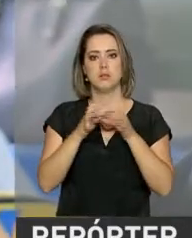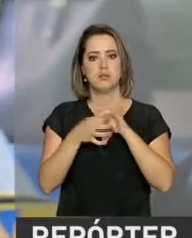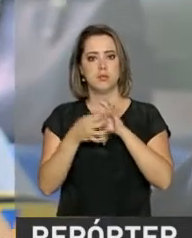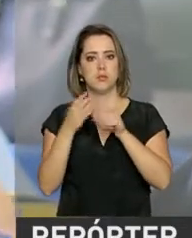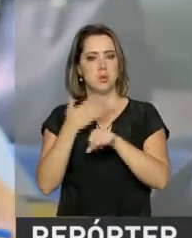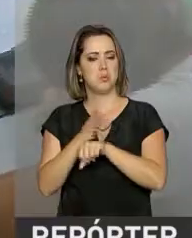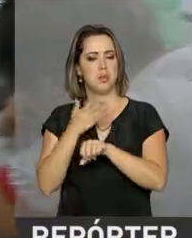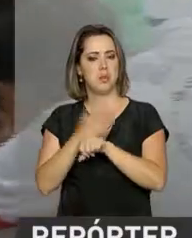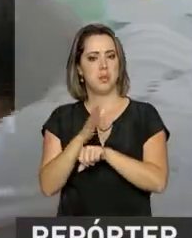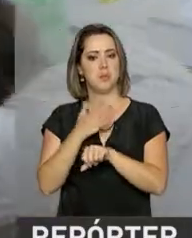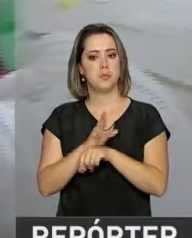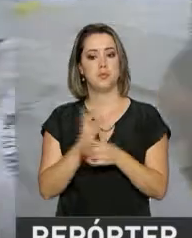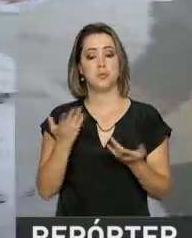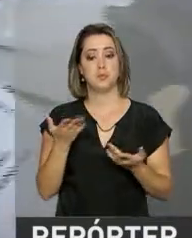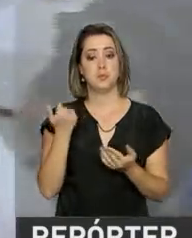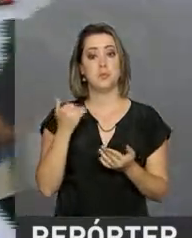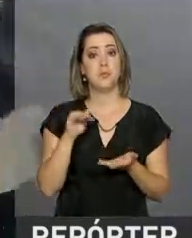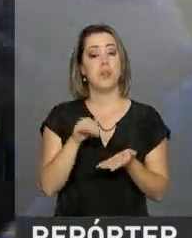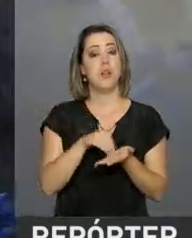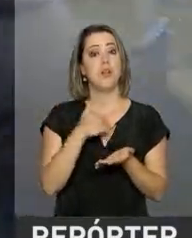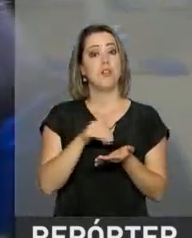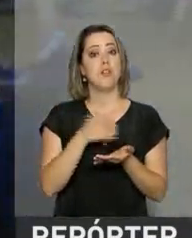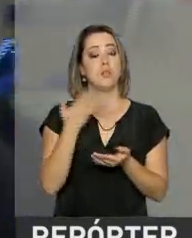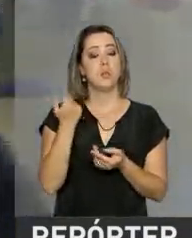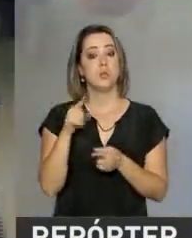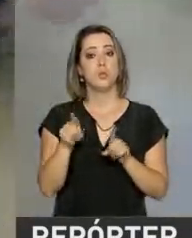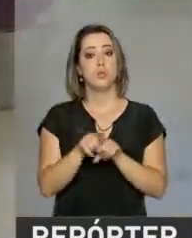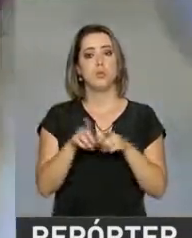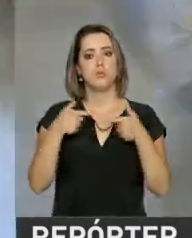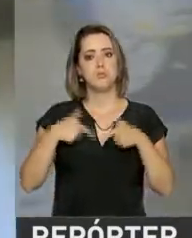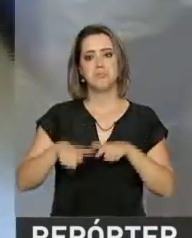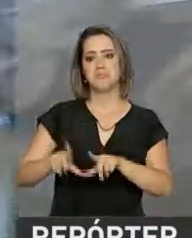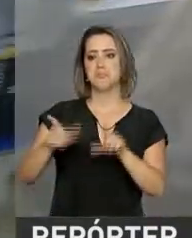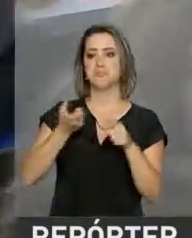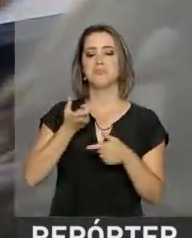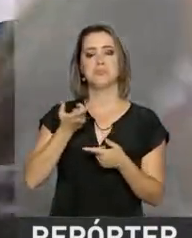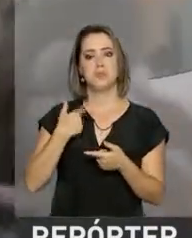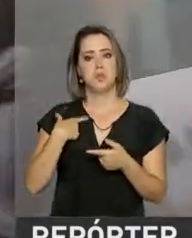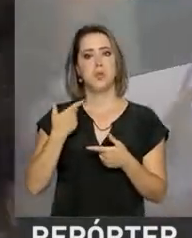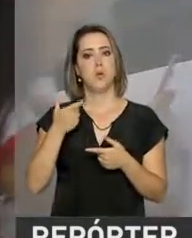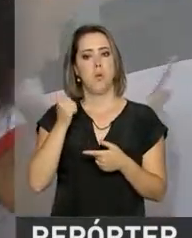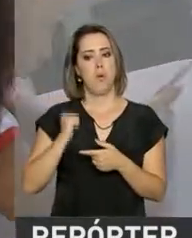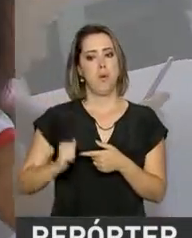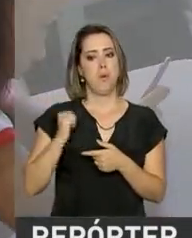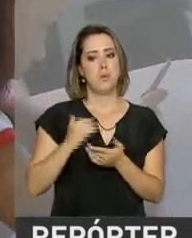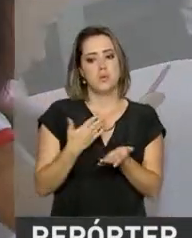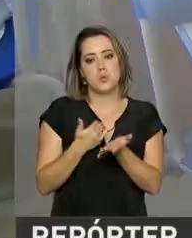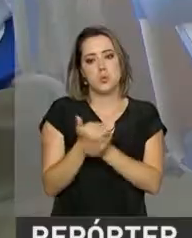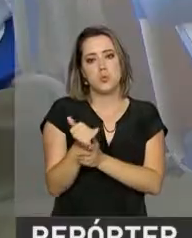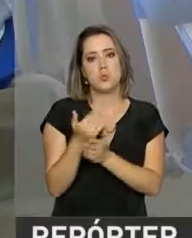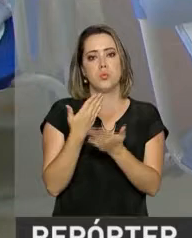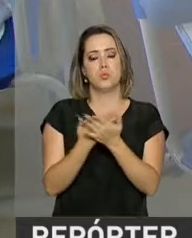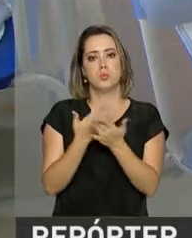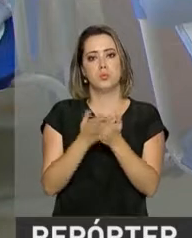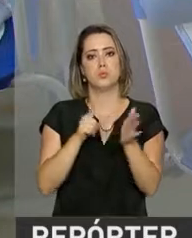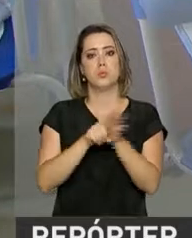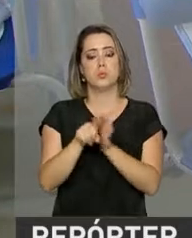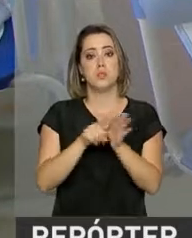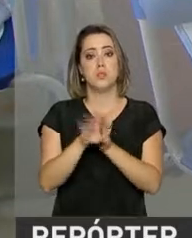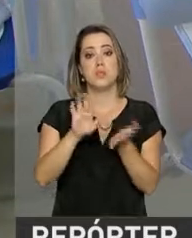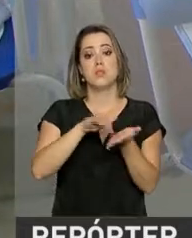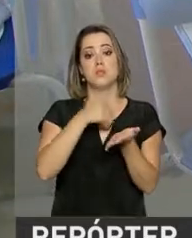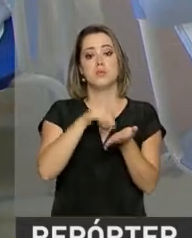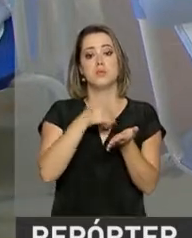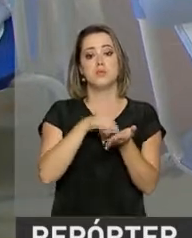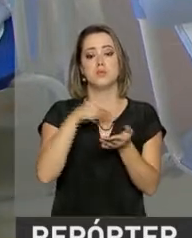dos treinamentos. Na última edição, ganhou menção honrosa e uma bolsa de iniciação científica. Está inscrito para